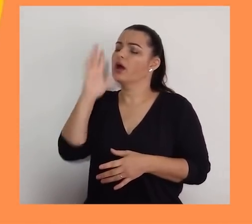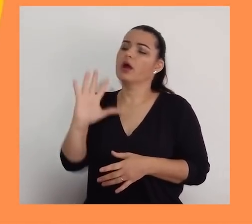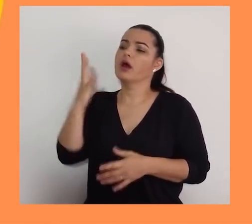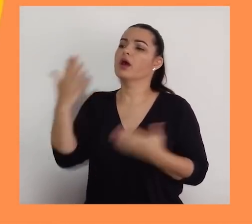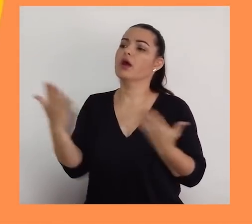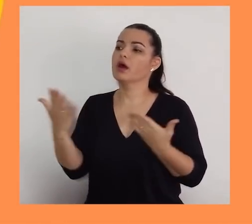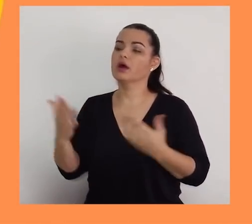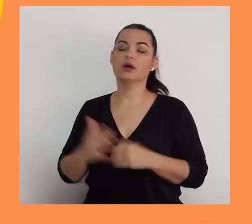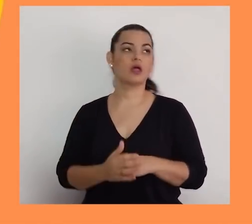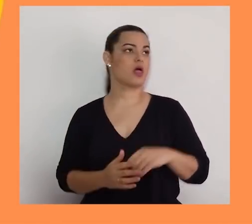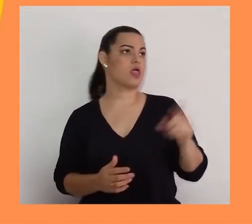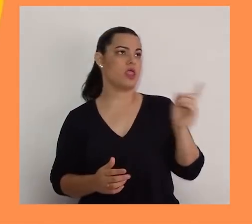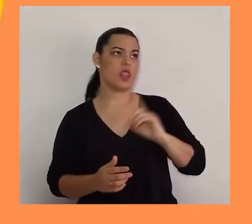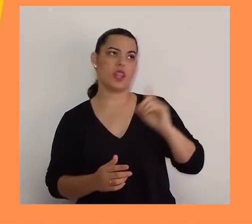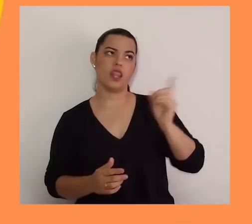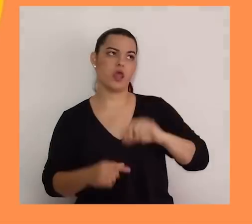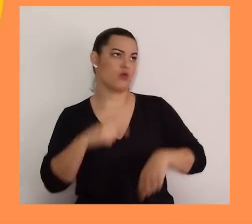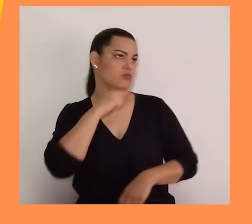grandão.